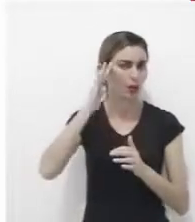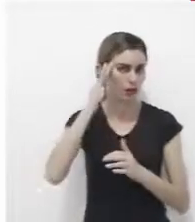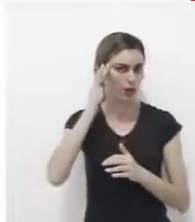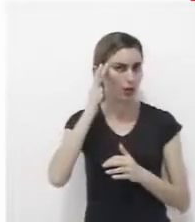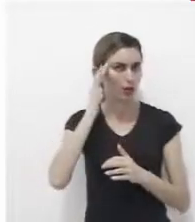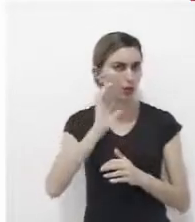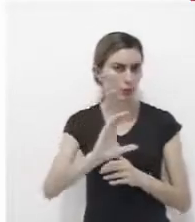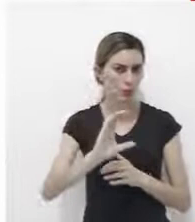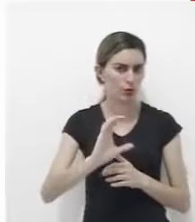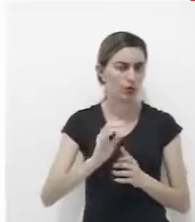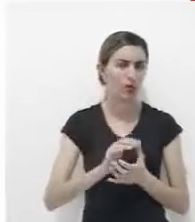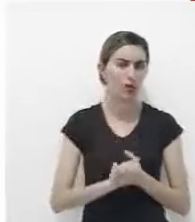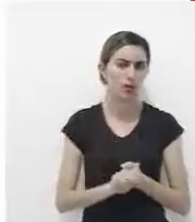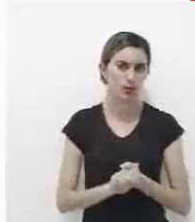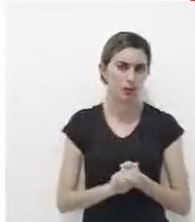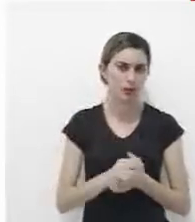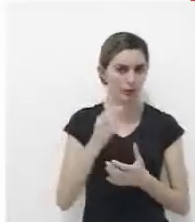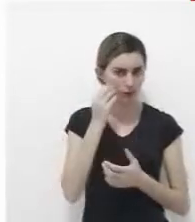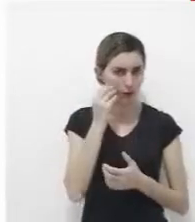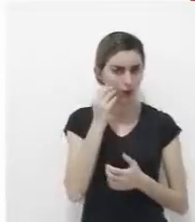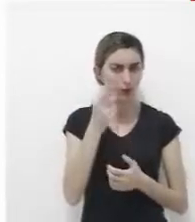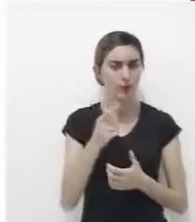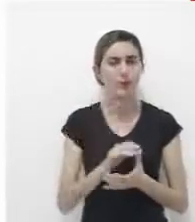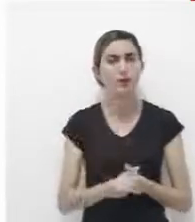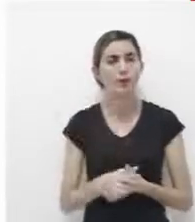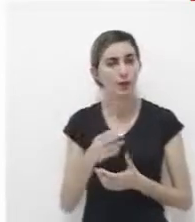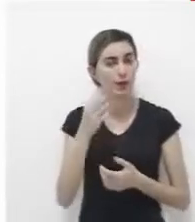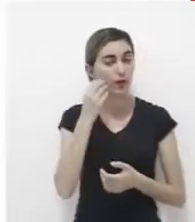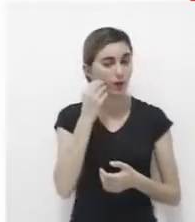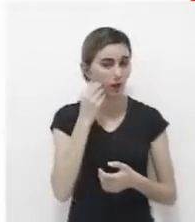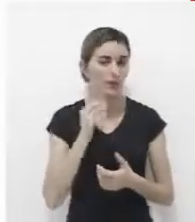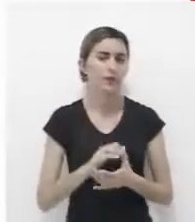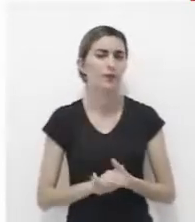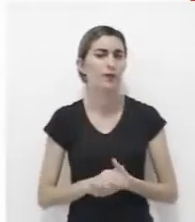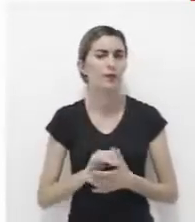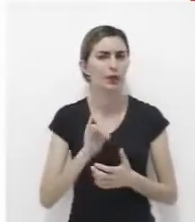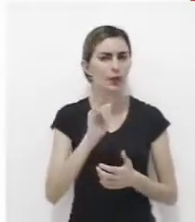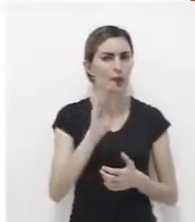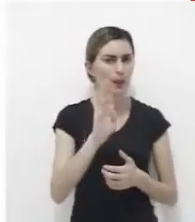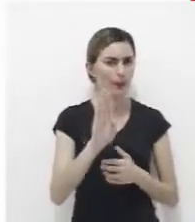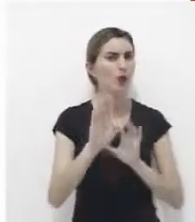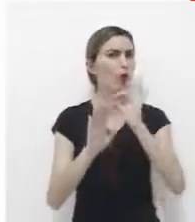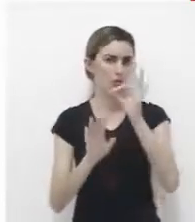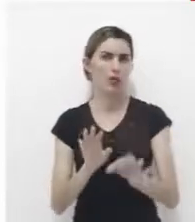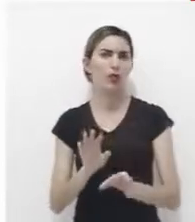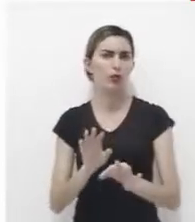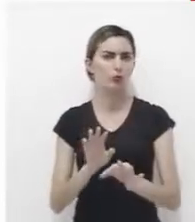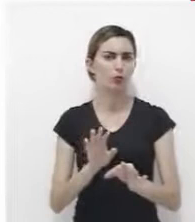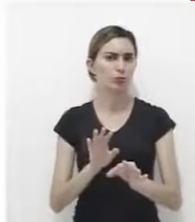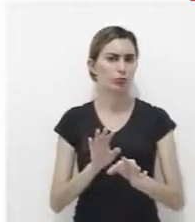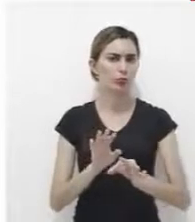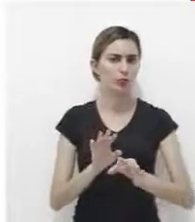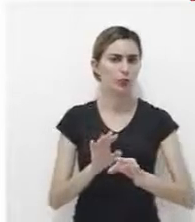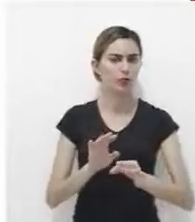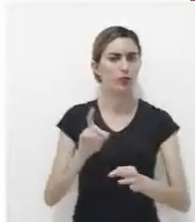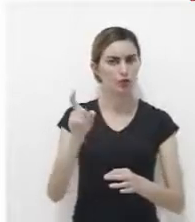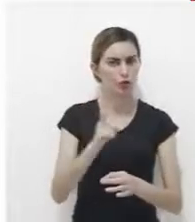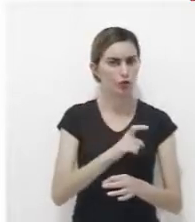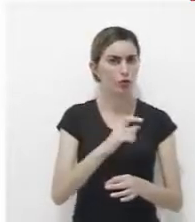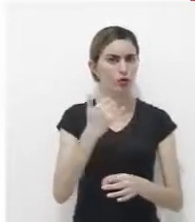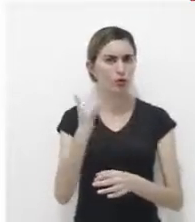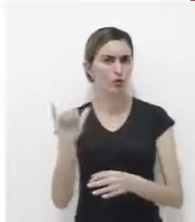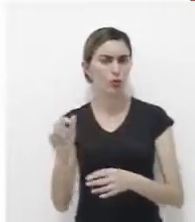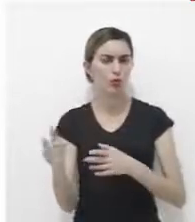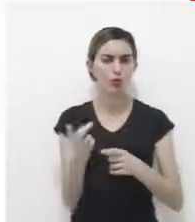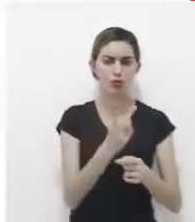o item B, o C e D com você, tá bom? Olha lá. Item B, correto, pois